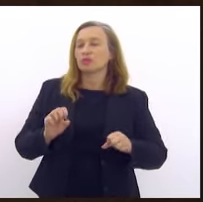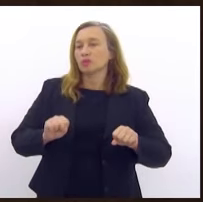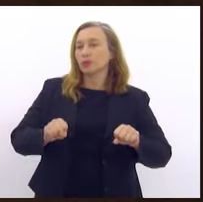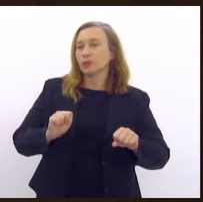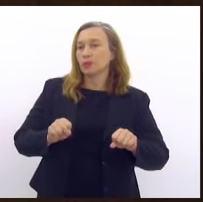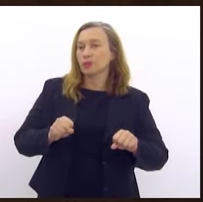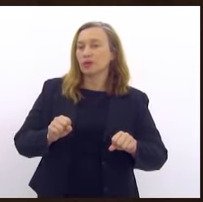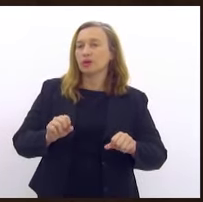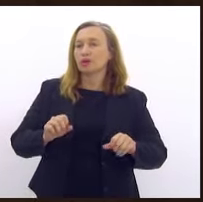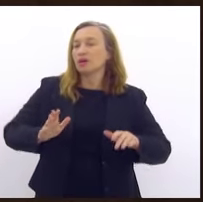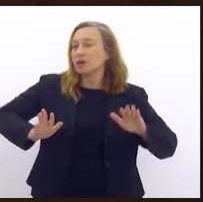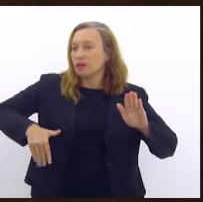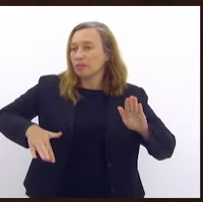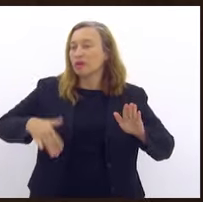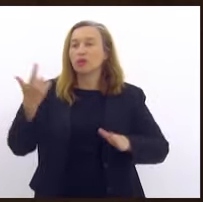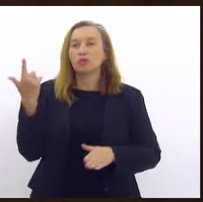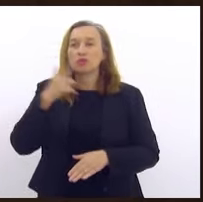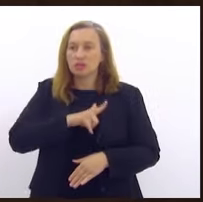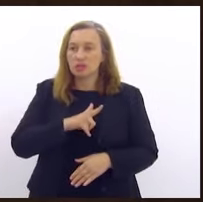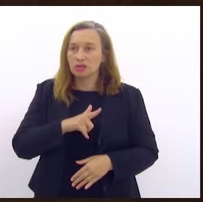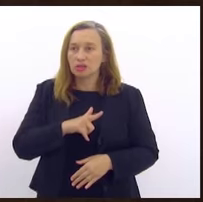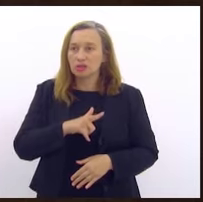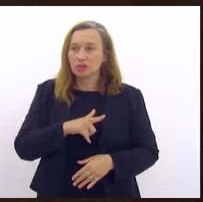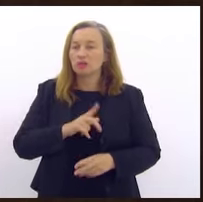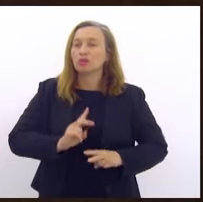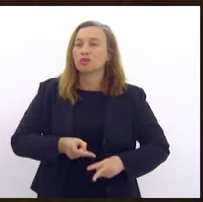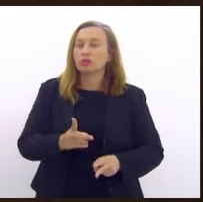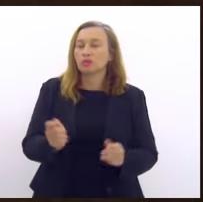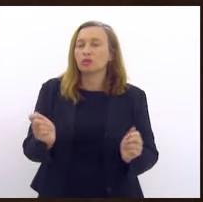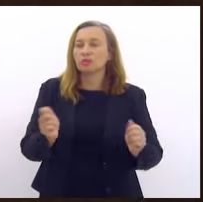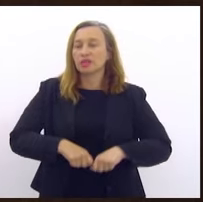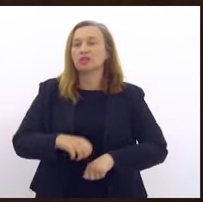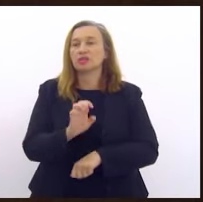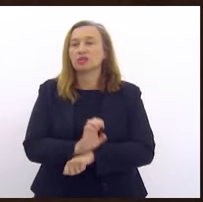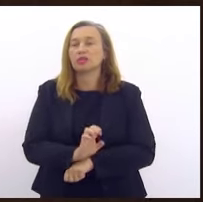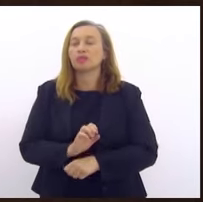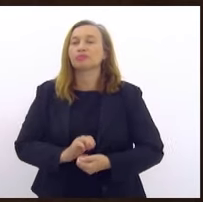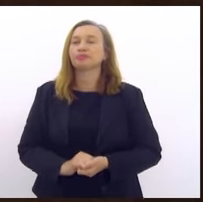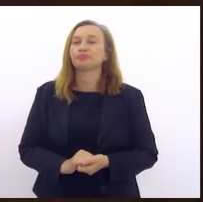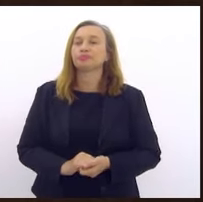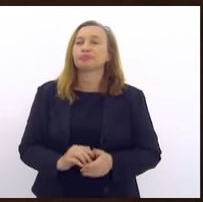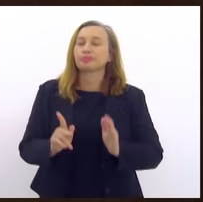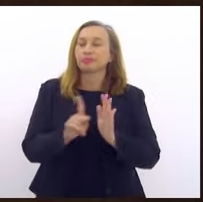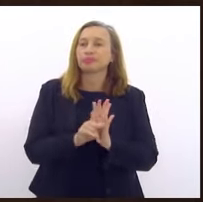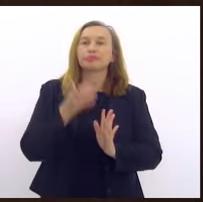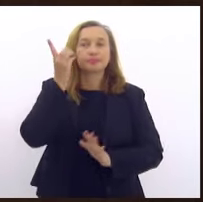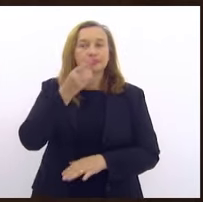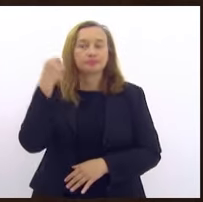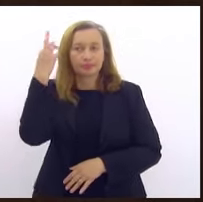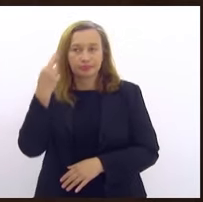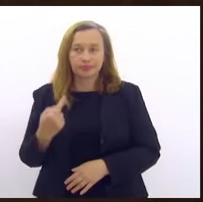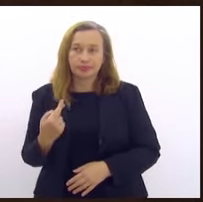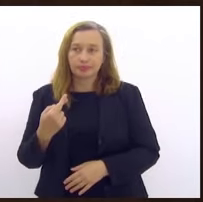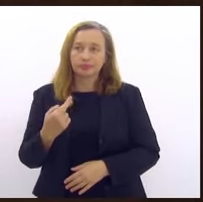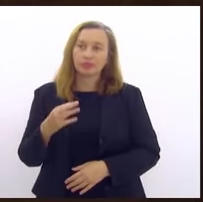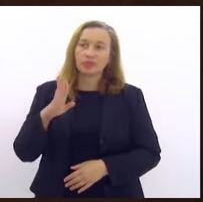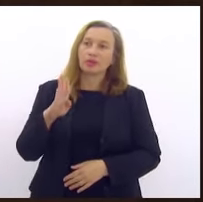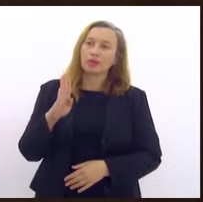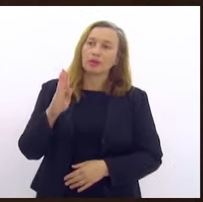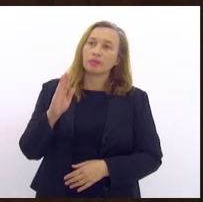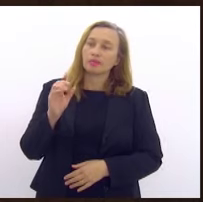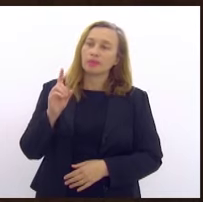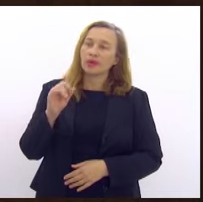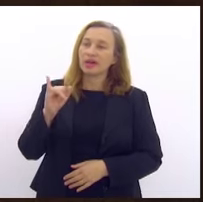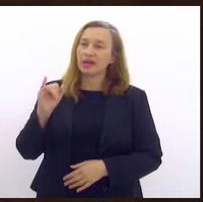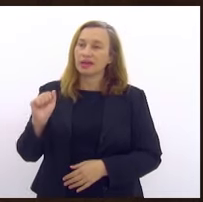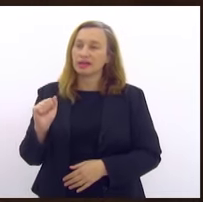veículos motores, que a gente conseguiu enfrentar e manter a competência estadual. O projeto da deputada Renata sobre as baianas jacarajé,